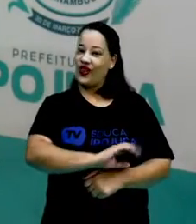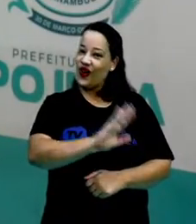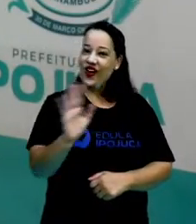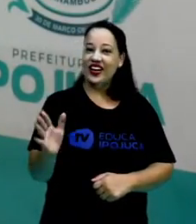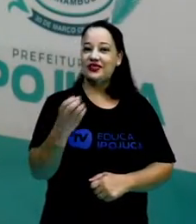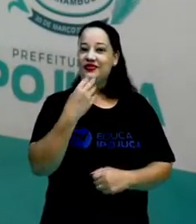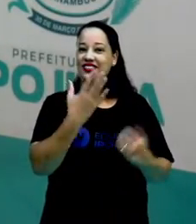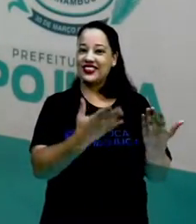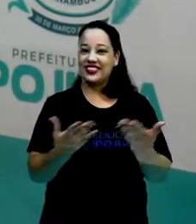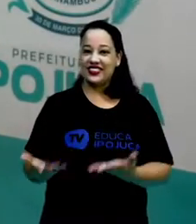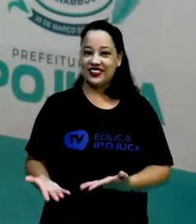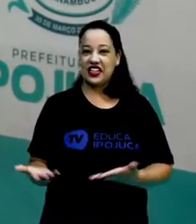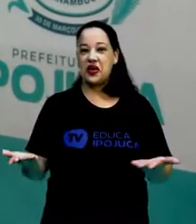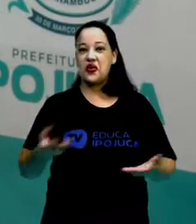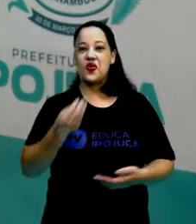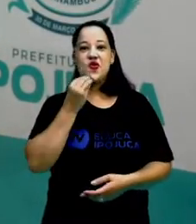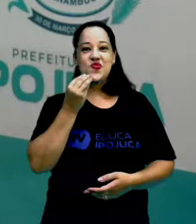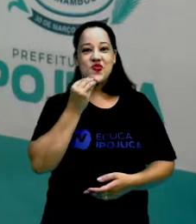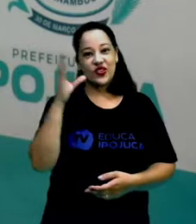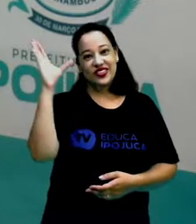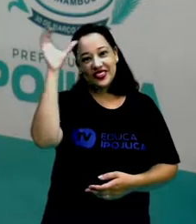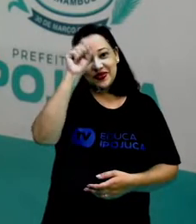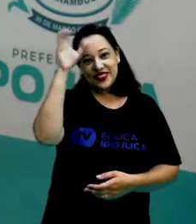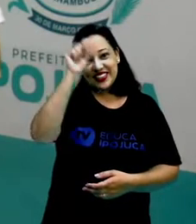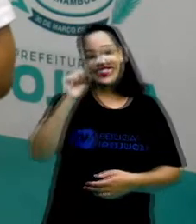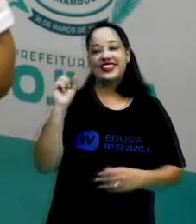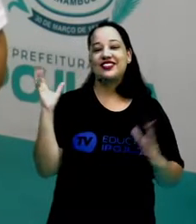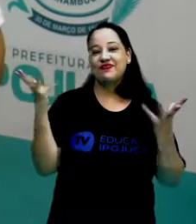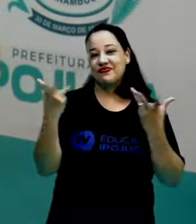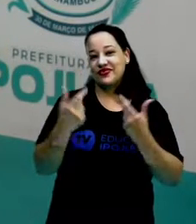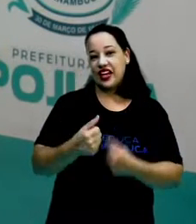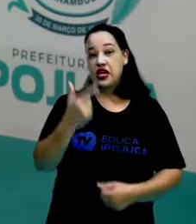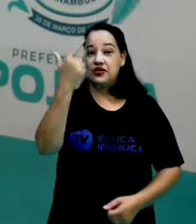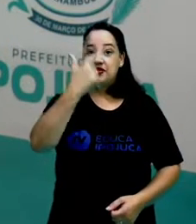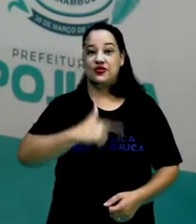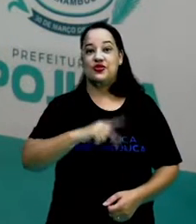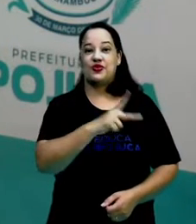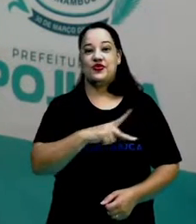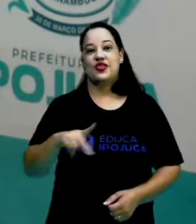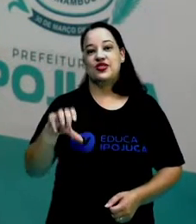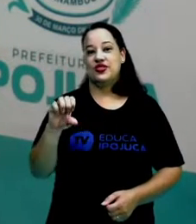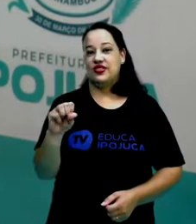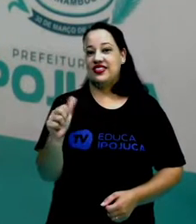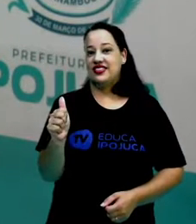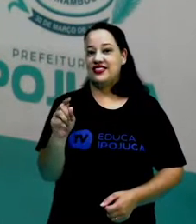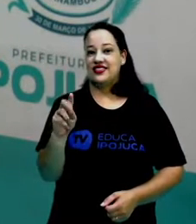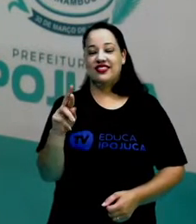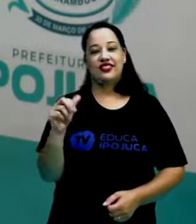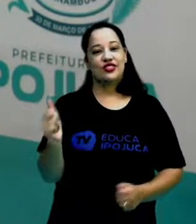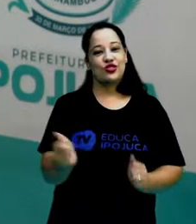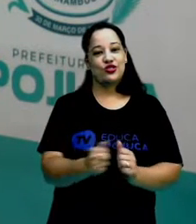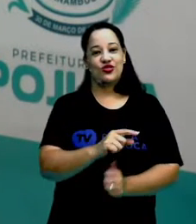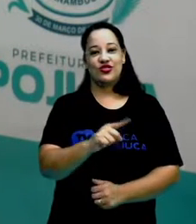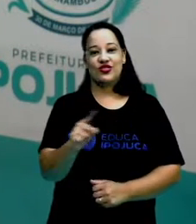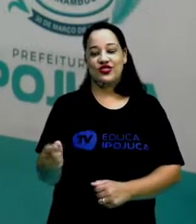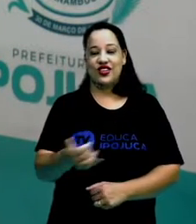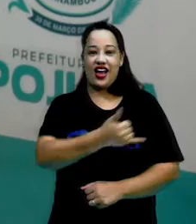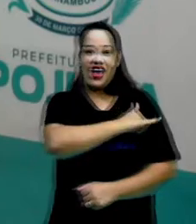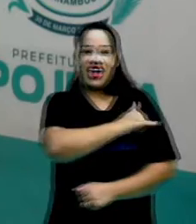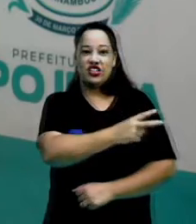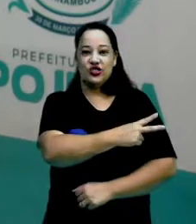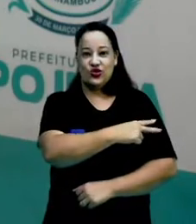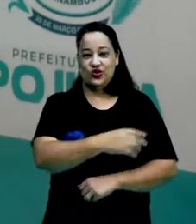Olá, sejam bem-vindos a mais uma incrível oportunidade de aprendizagem. Eu sou a professora Sandra Lopes e estou com vocês na EJA